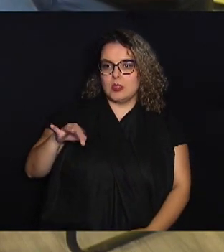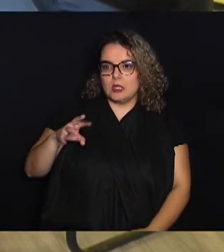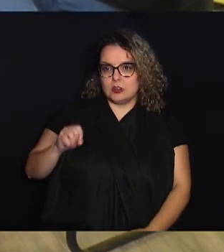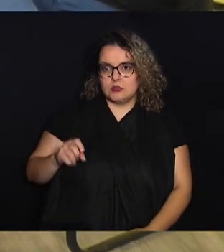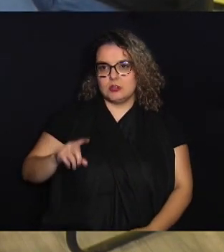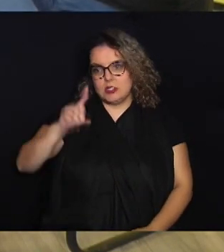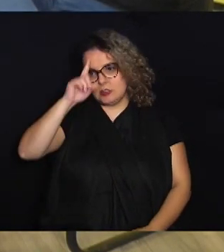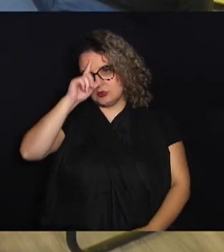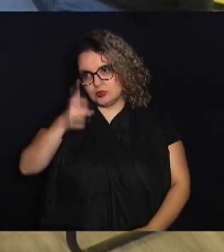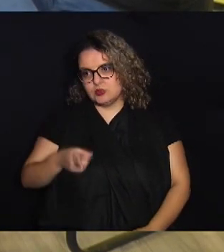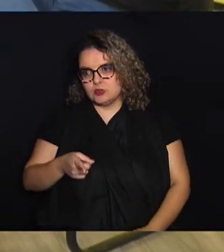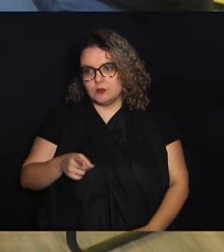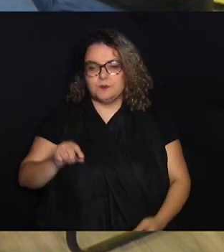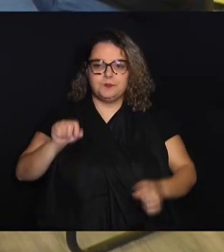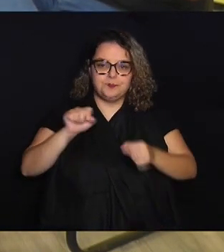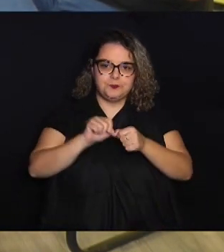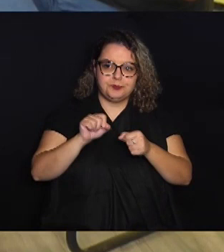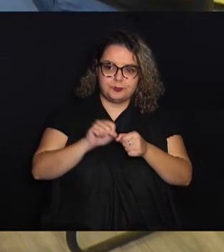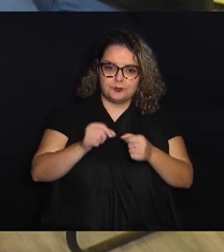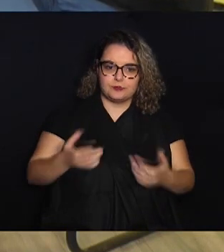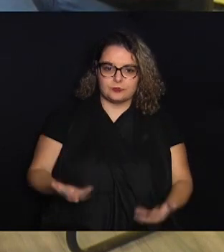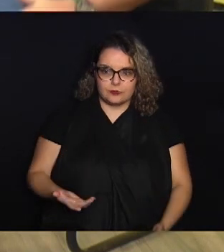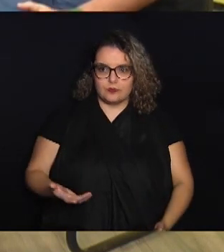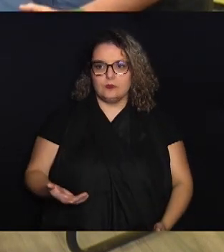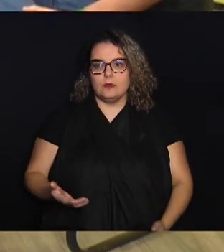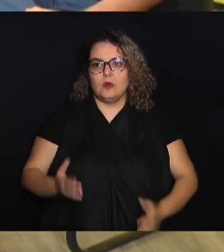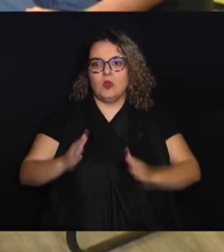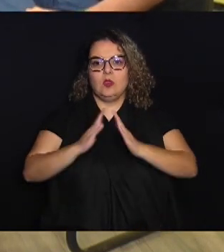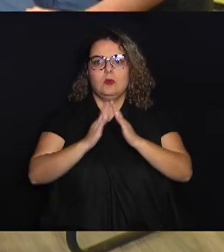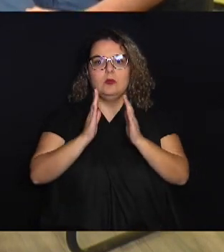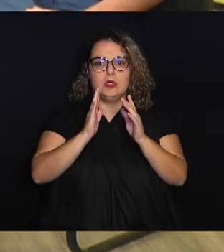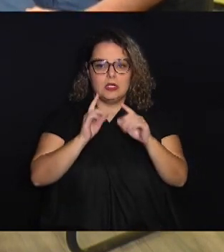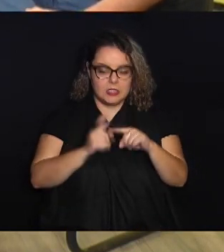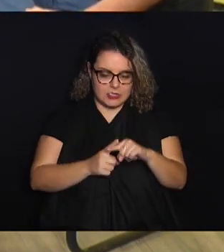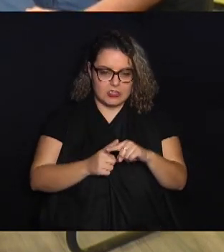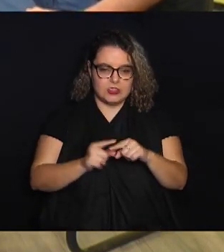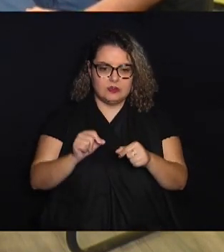decidiu-se ali fazer uma igreja onde foi rezada a primeira missa. Então a gente